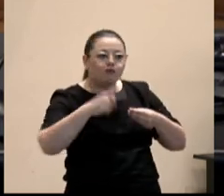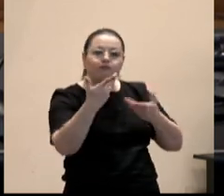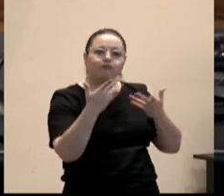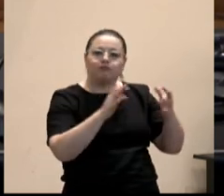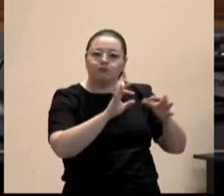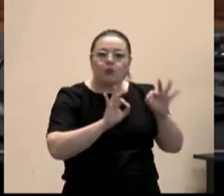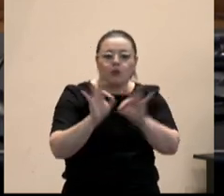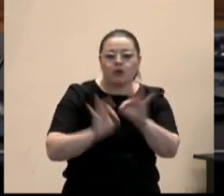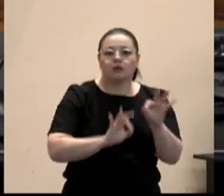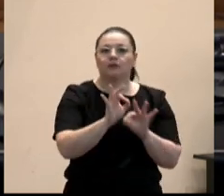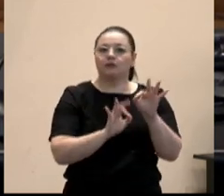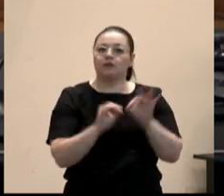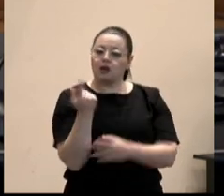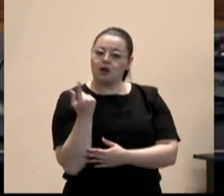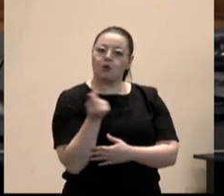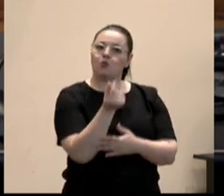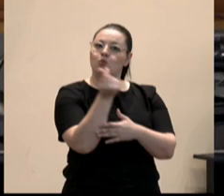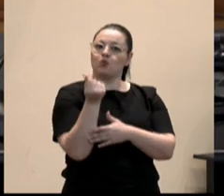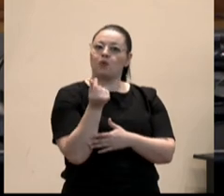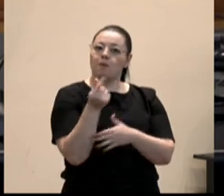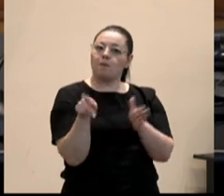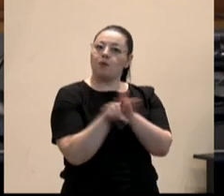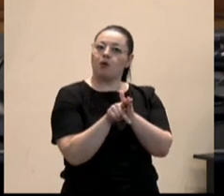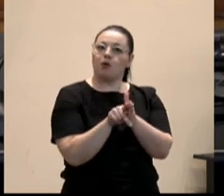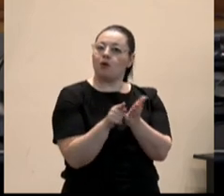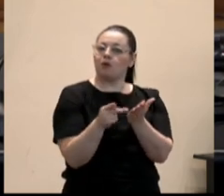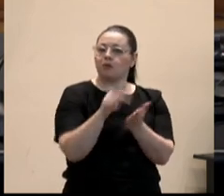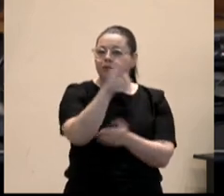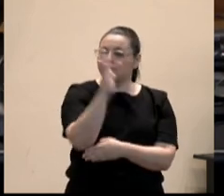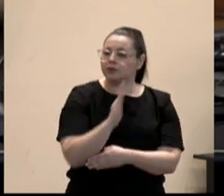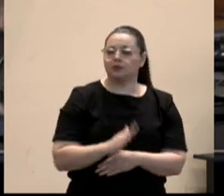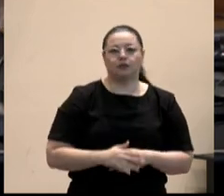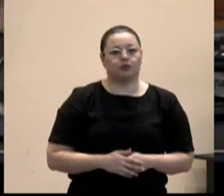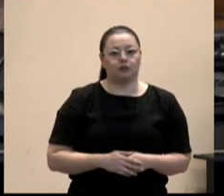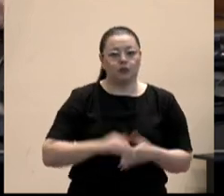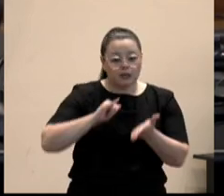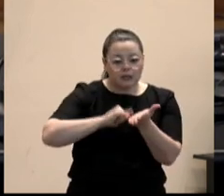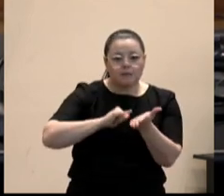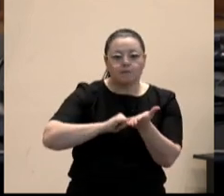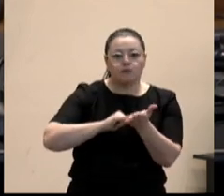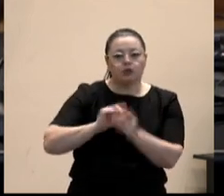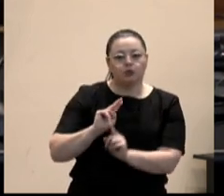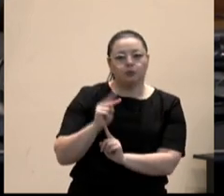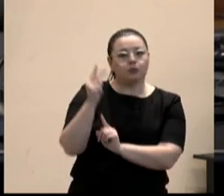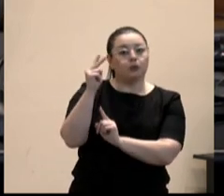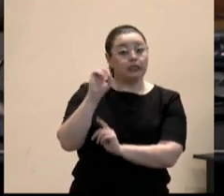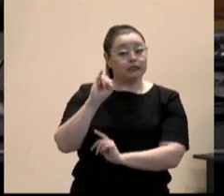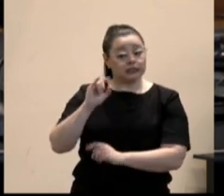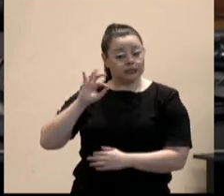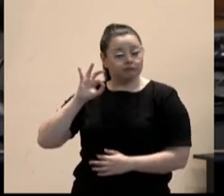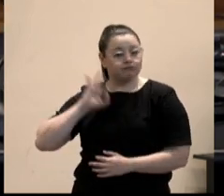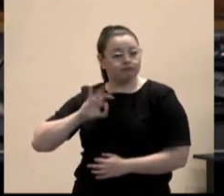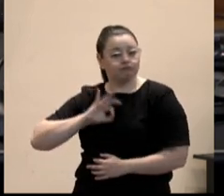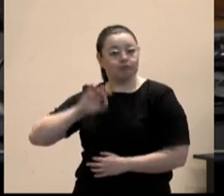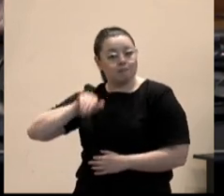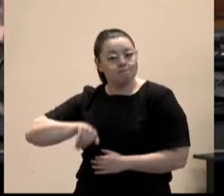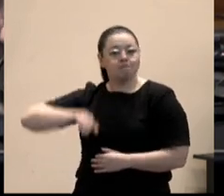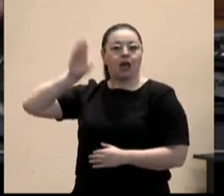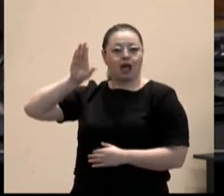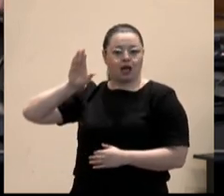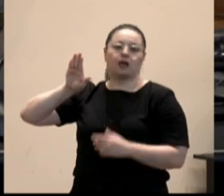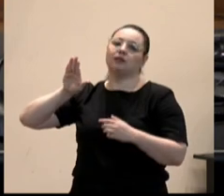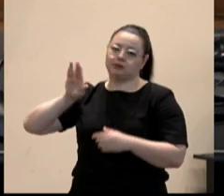colocar o orçamento e o Estado brasileiro? Imposto progressivo. Quanto mais ganha, mais